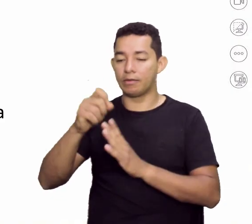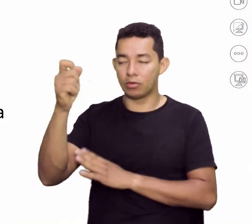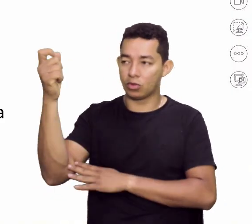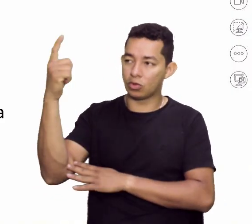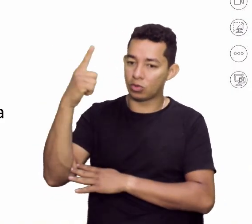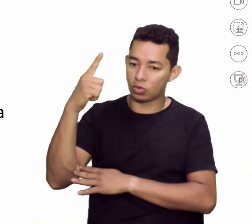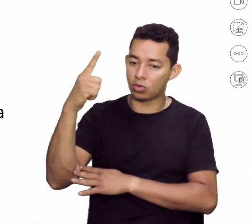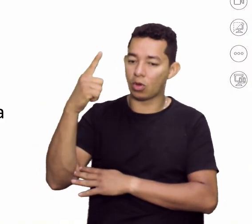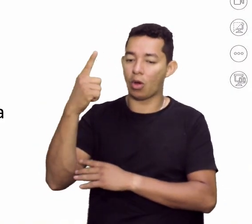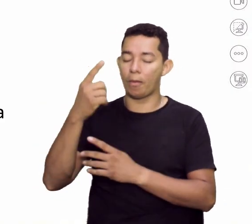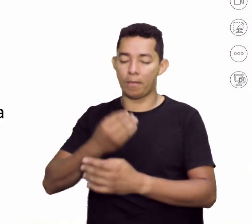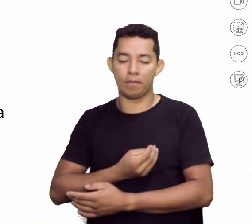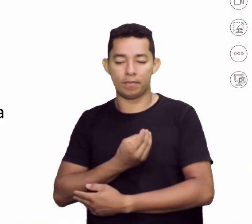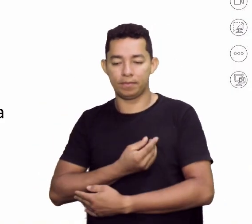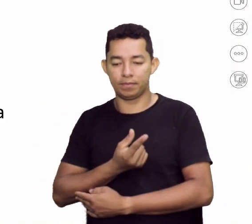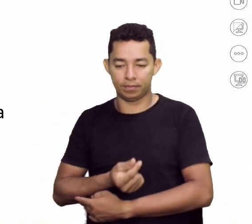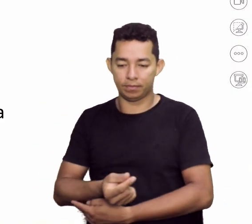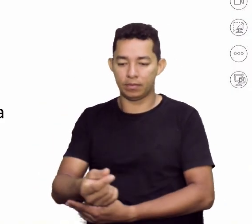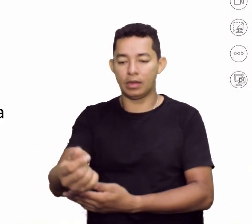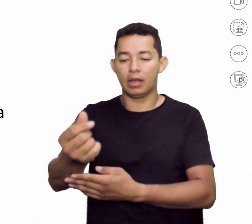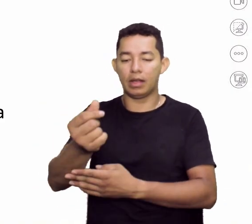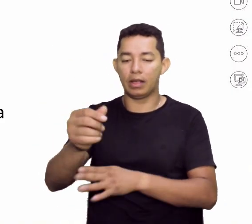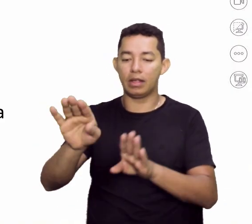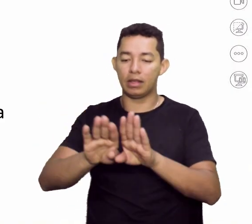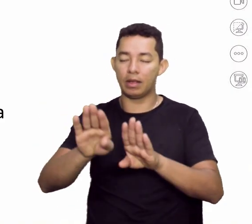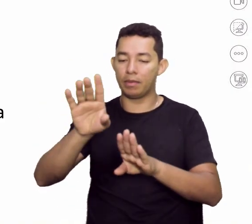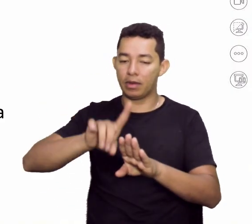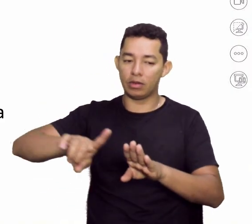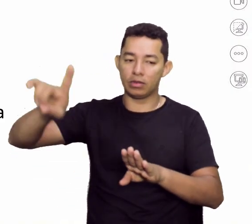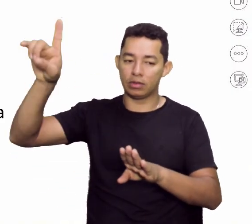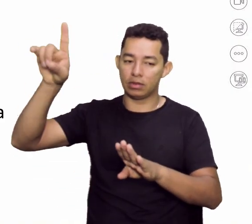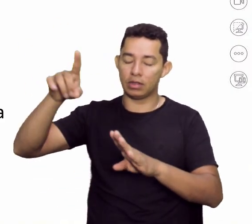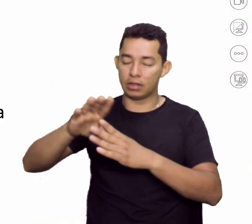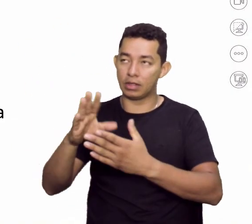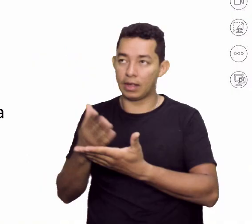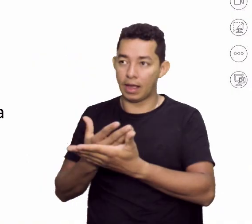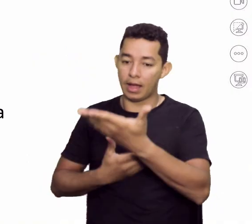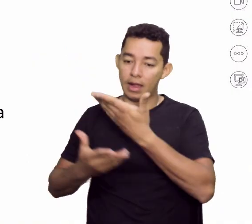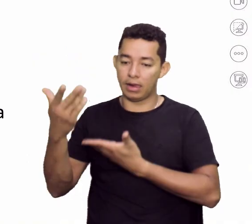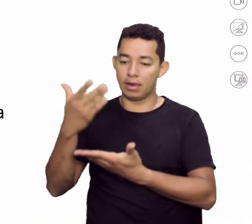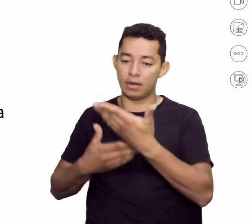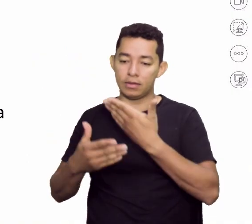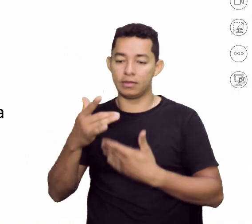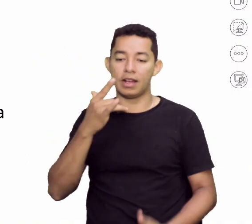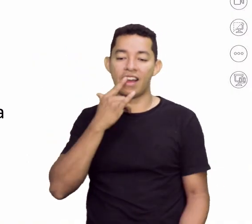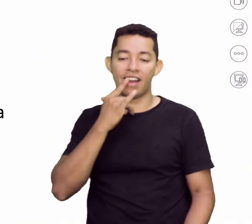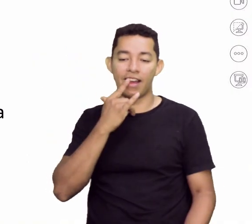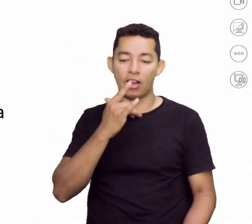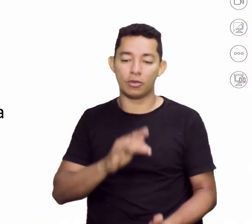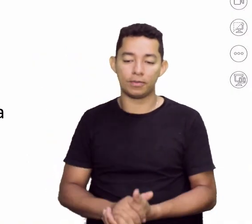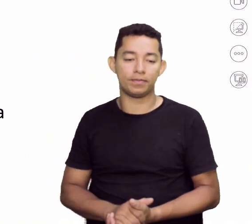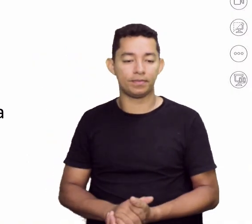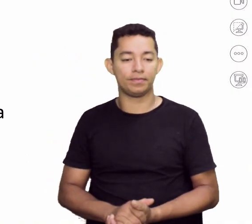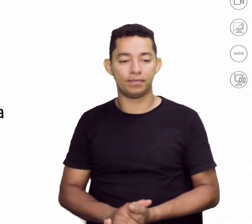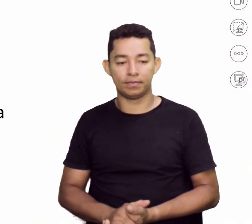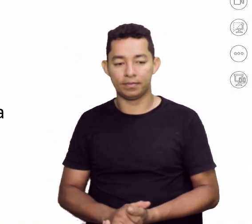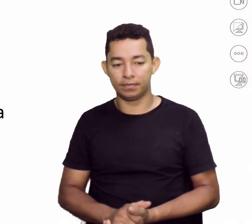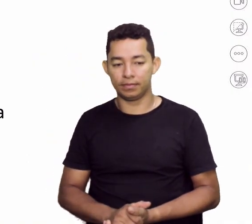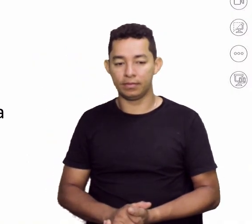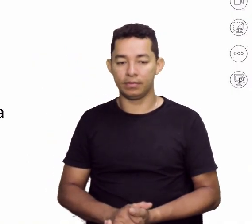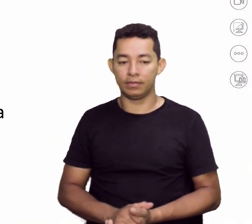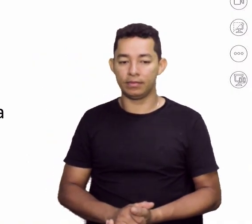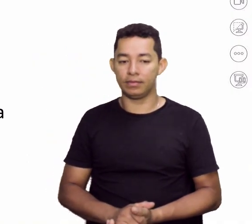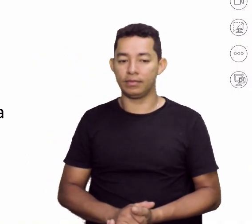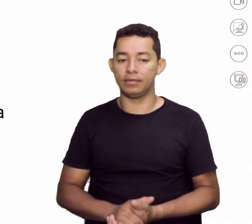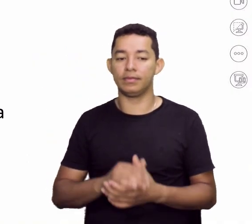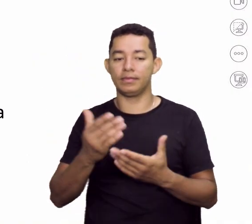deuses, sendo associado ao ouro, considerado eterno e divino.